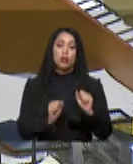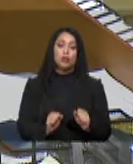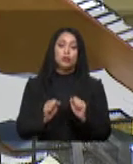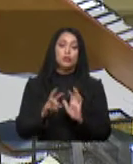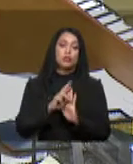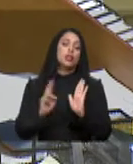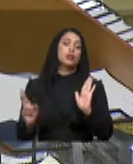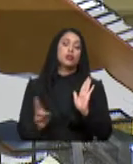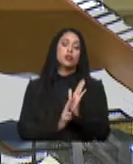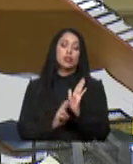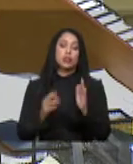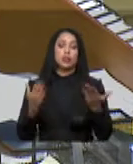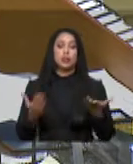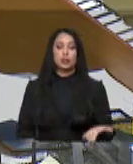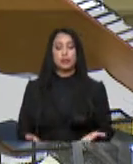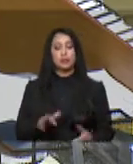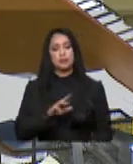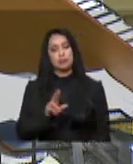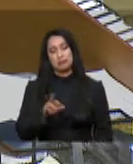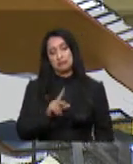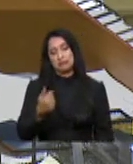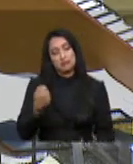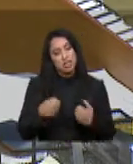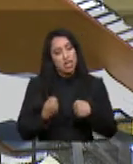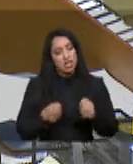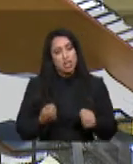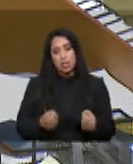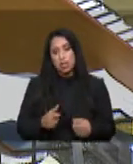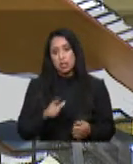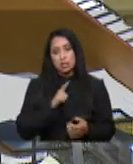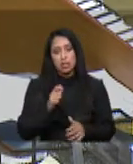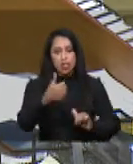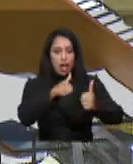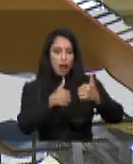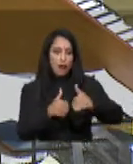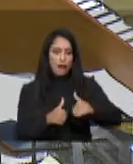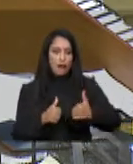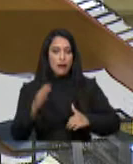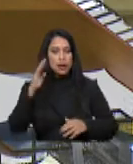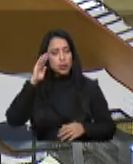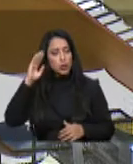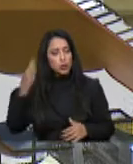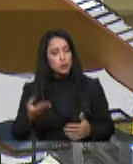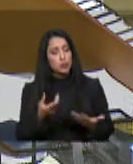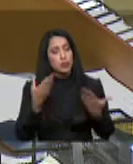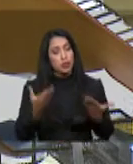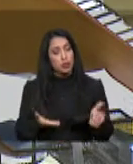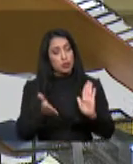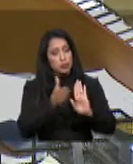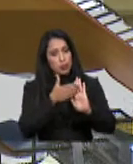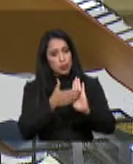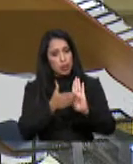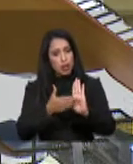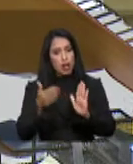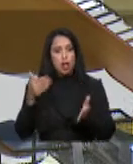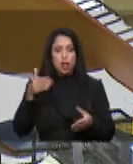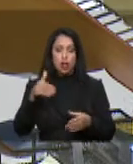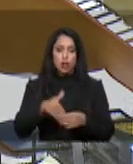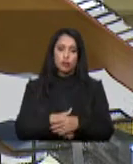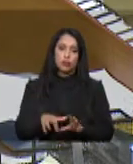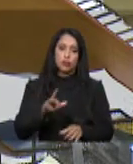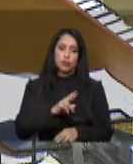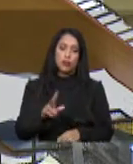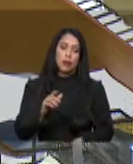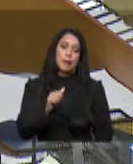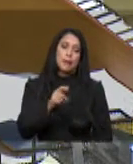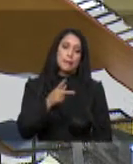regulamentar. Nesse caso, portanto, não há também necessidade nem proveito na análise do mérito da proposição. Em face do exposto, voto pela rejeição do